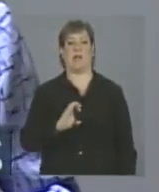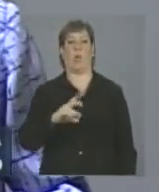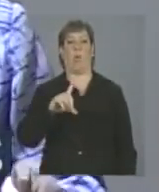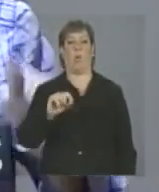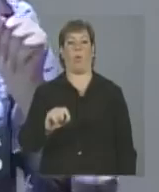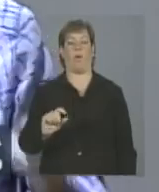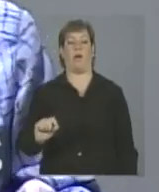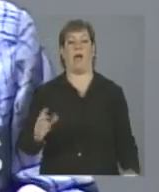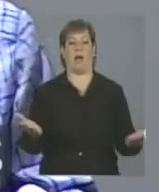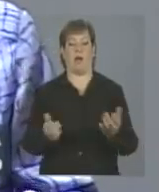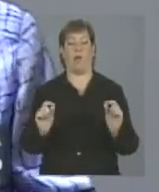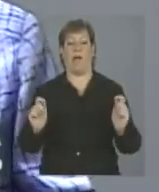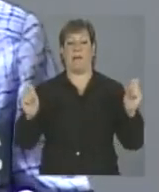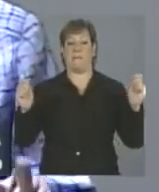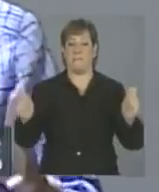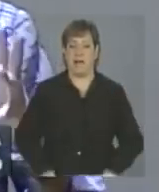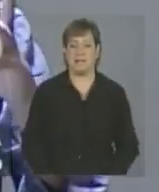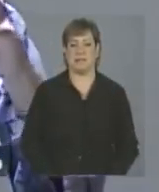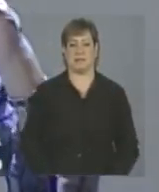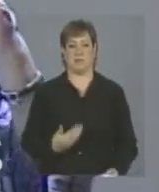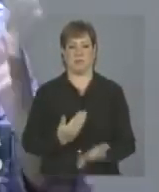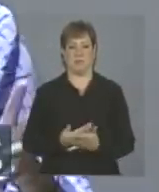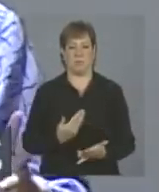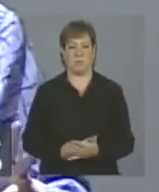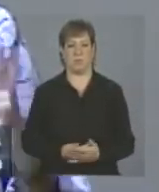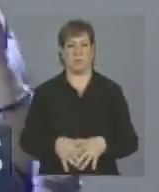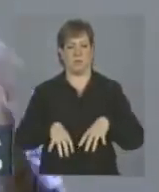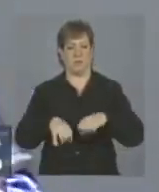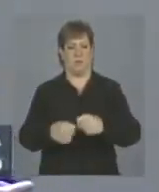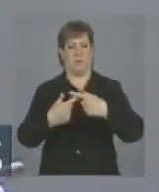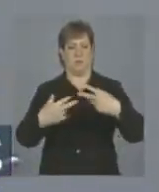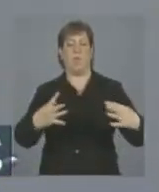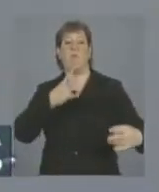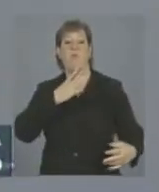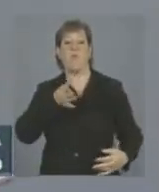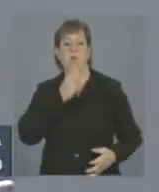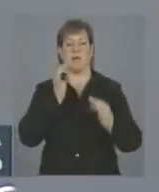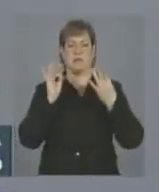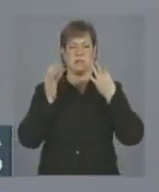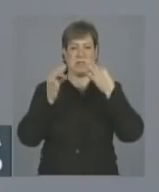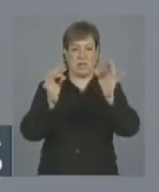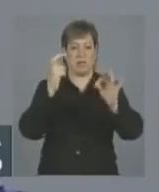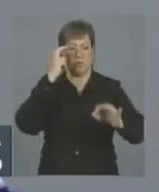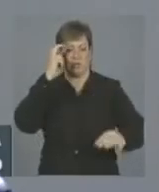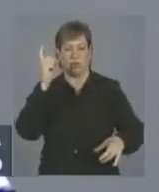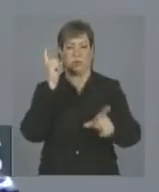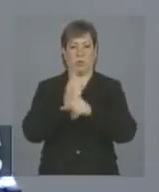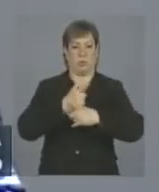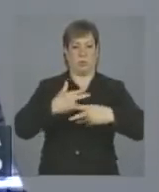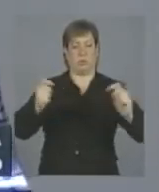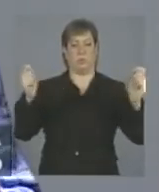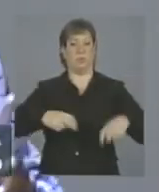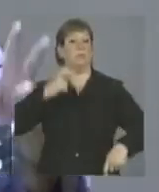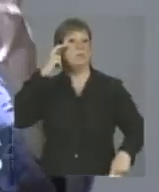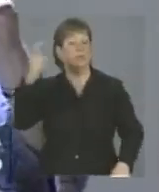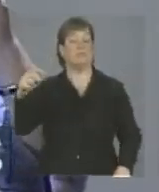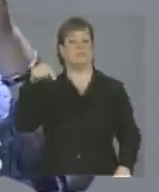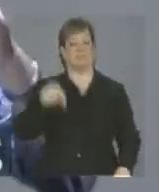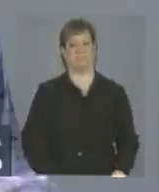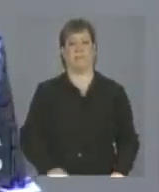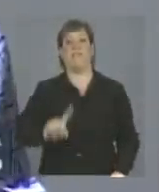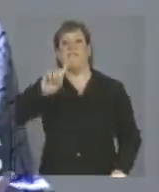É o século da capacidade de se dominar certas tecnologias e é o século da capacidade nossa